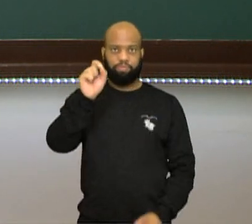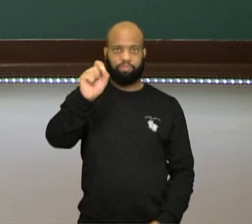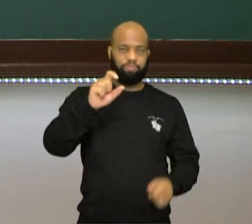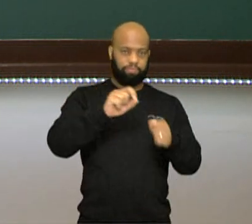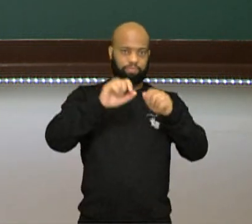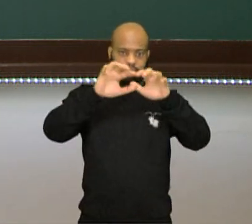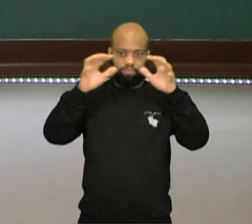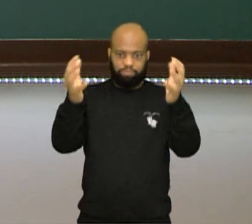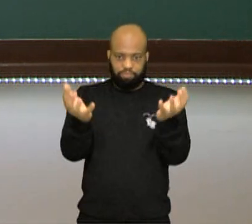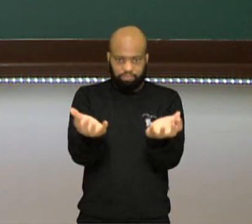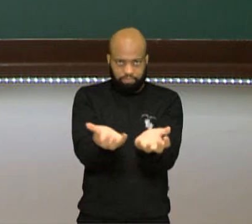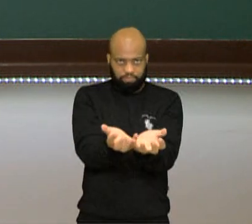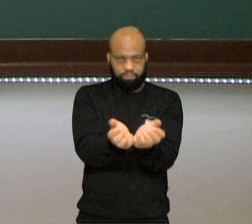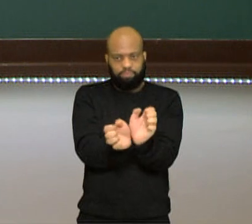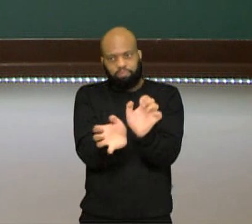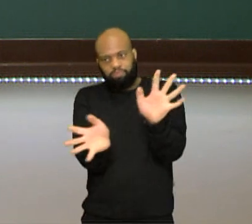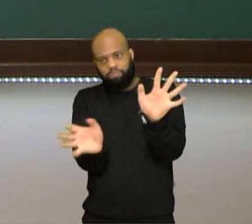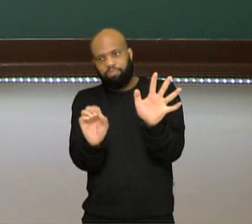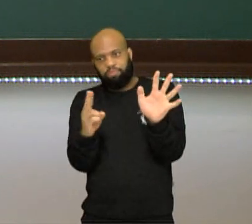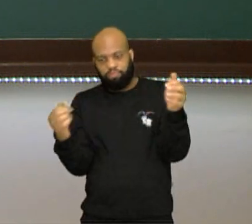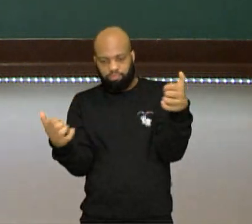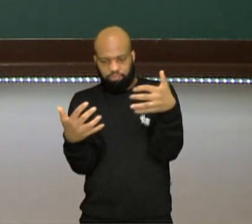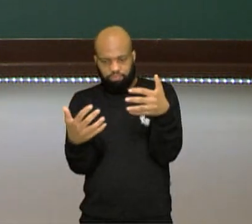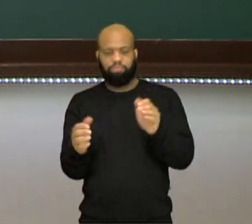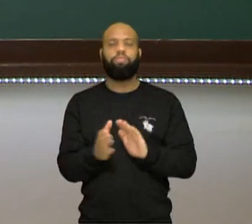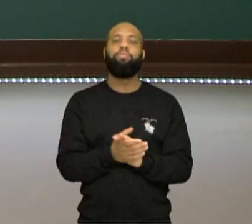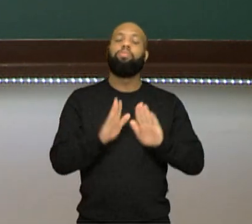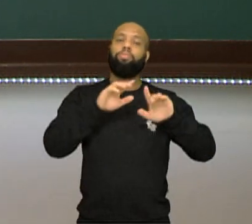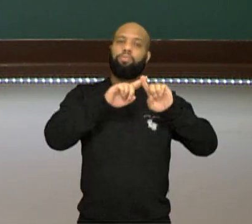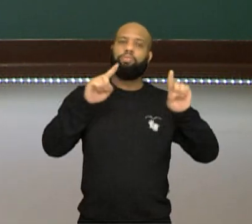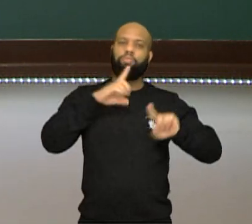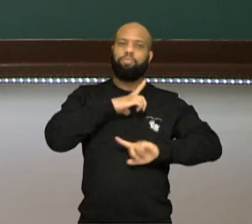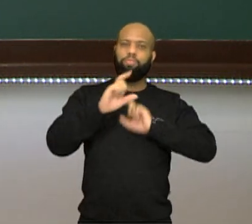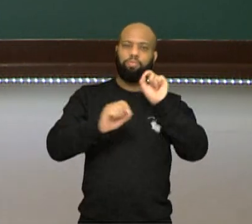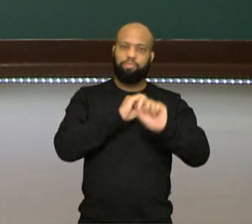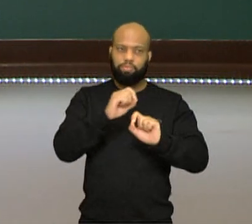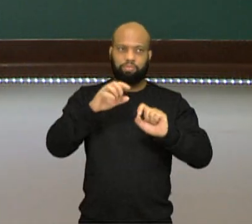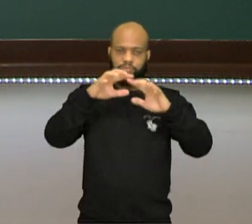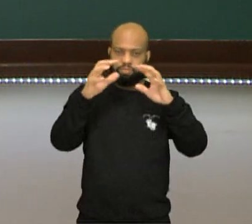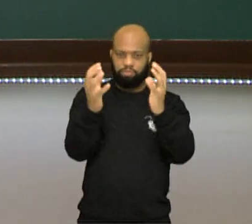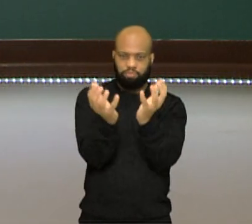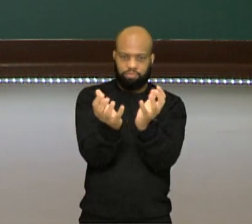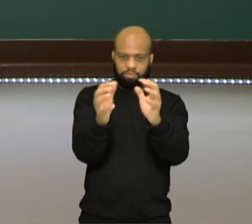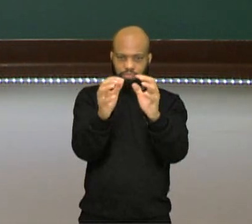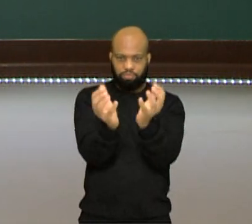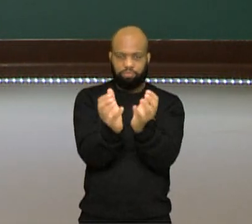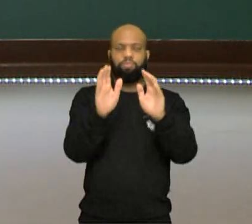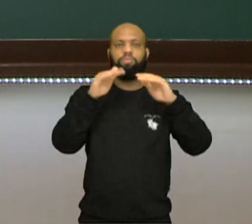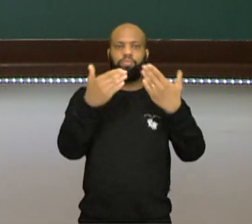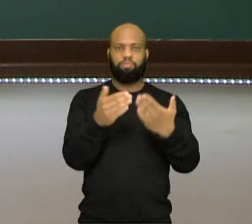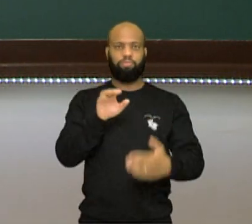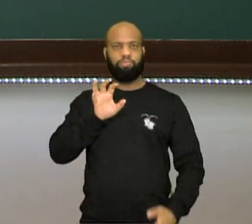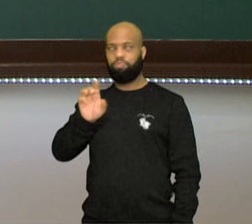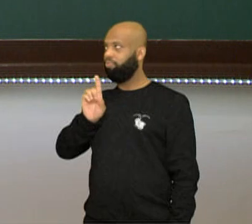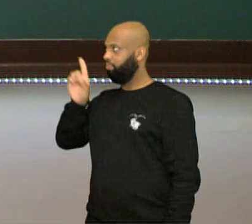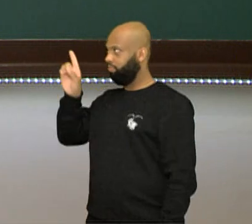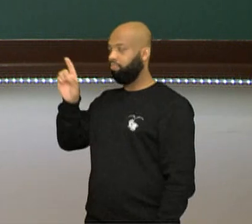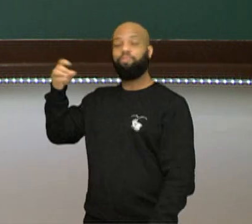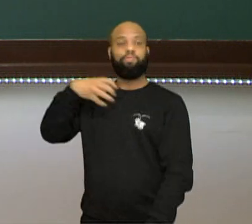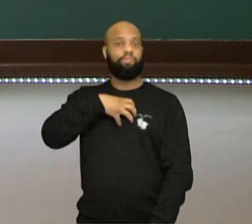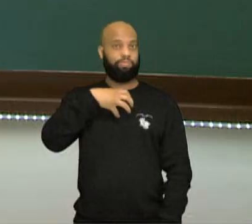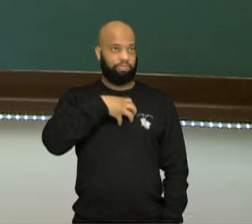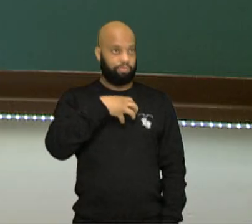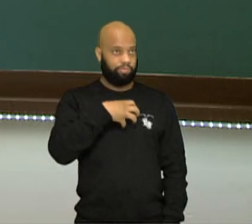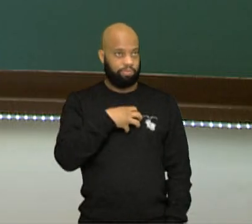esférico. Então, como esse campo tem uma simetria esférica, uma superfície potencial,